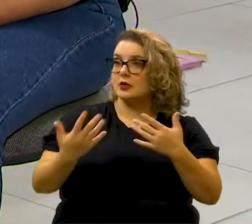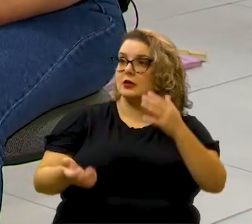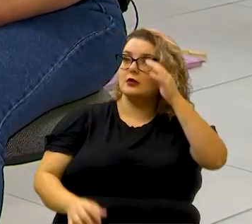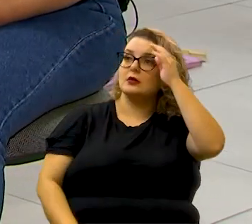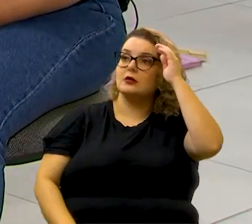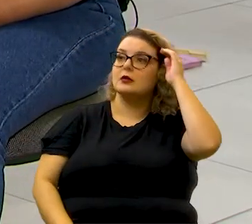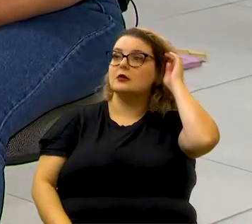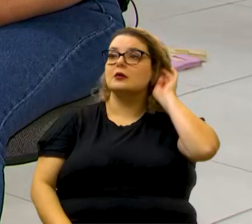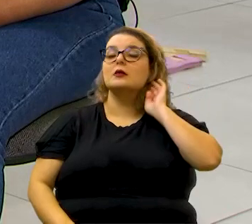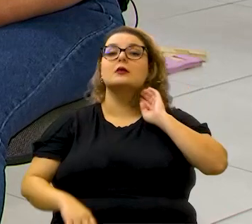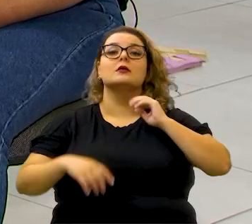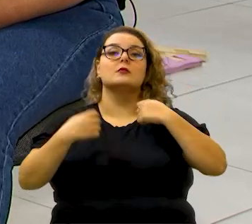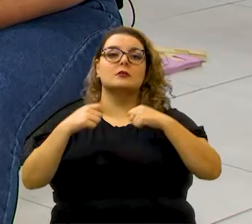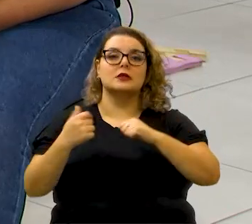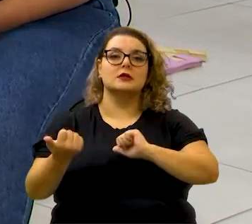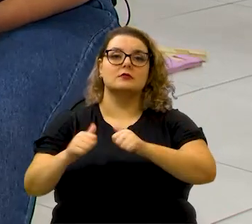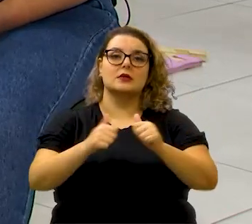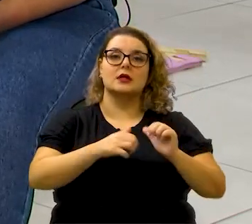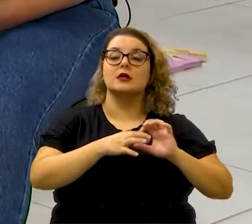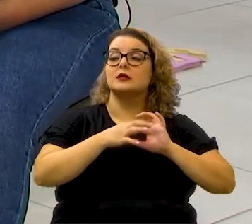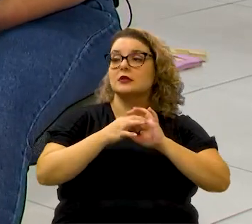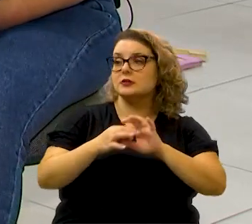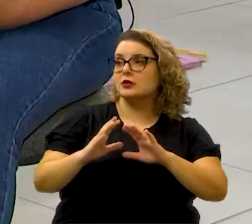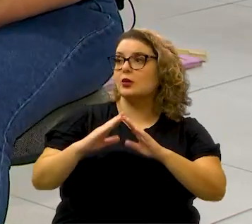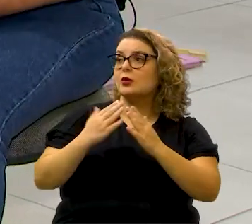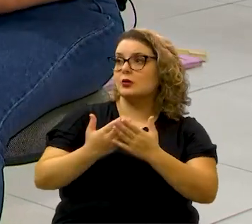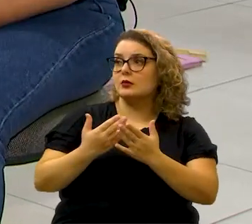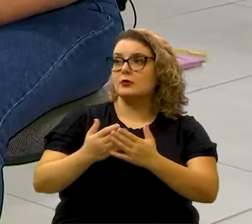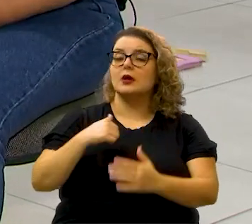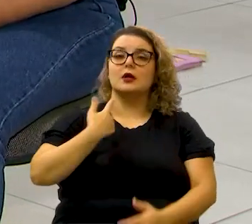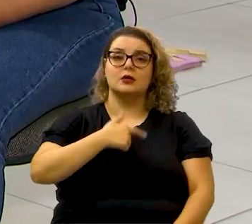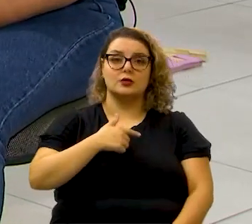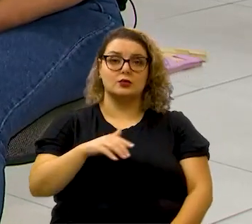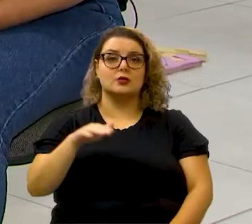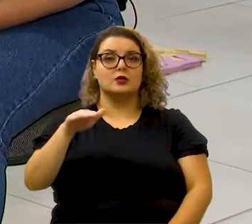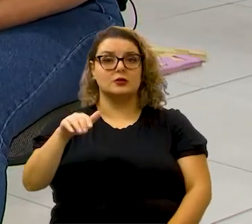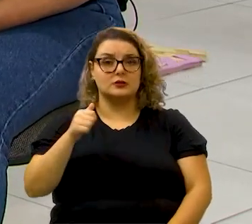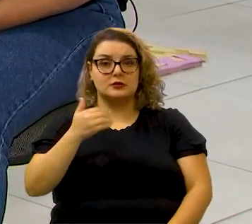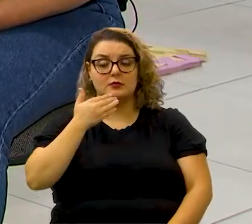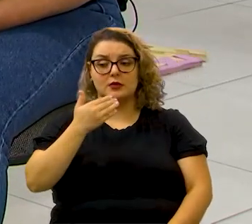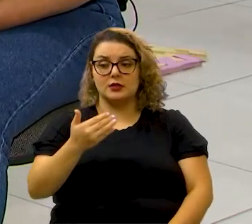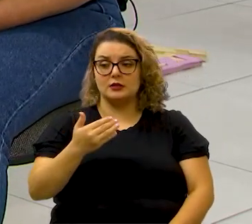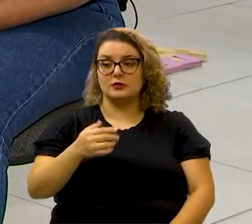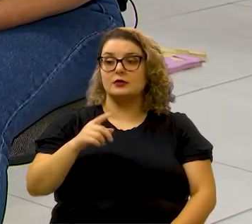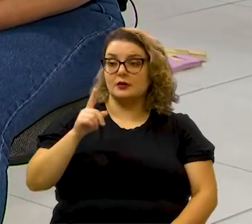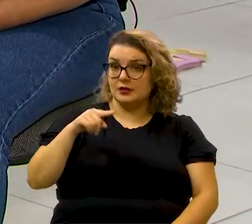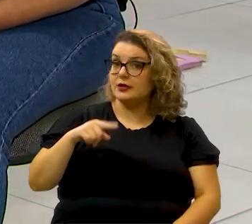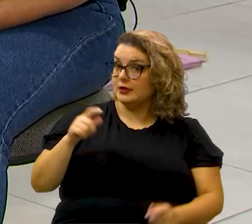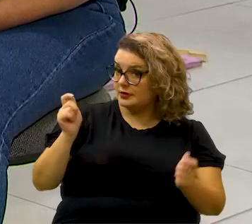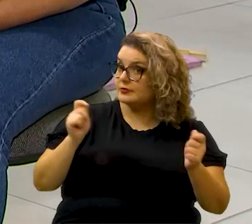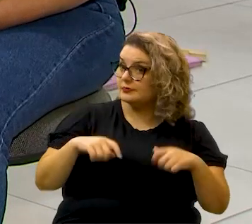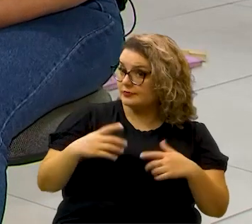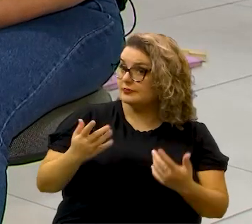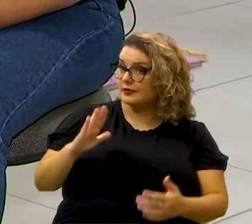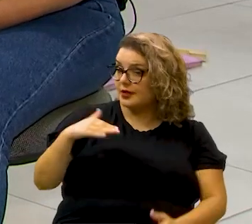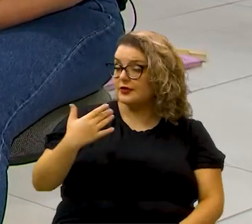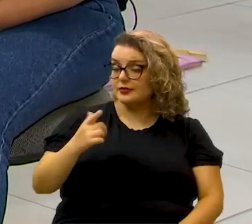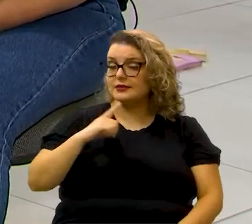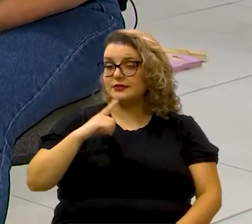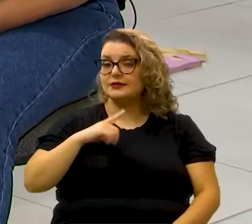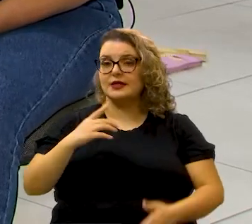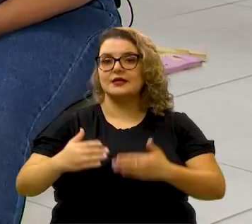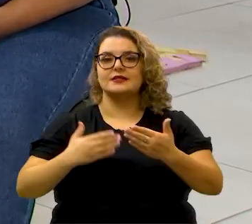serviços que estão disponíveis e que precisa dessa avaliação nesse contexto da escola para que a gente possa estar acionando. E é bem